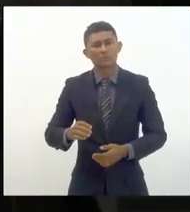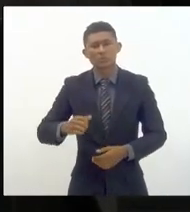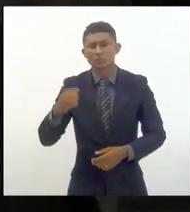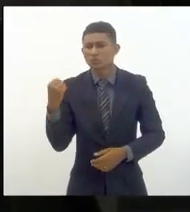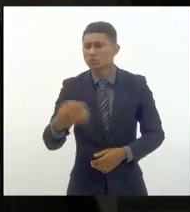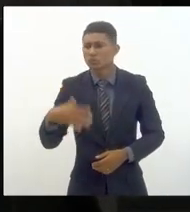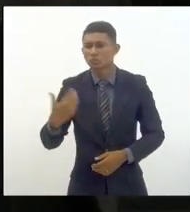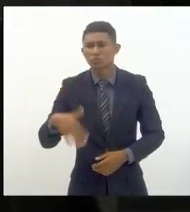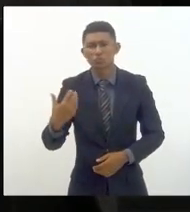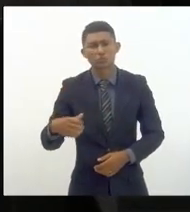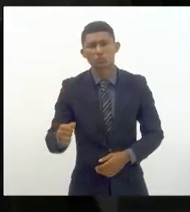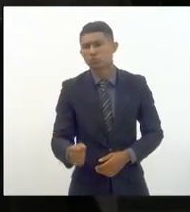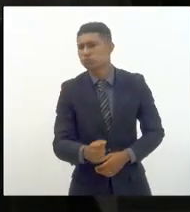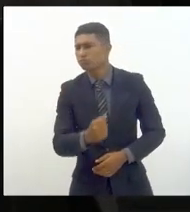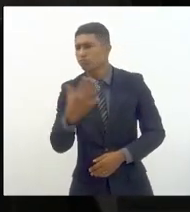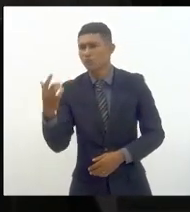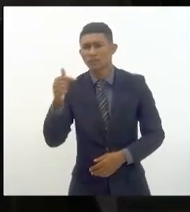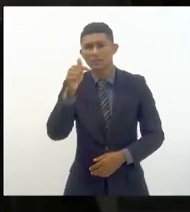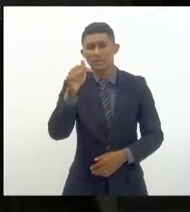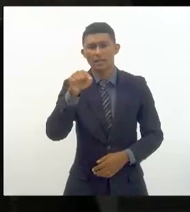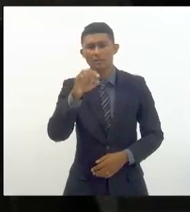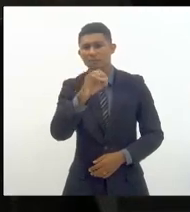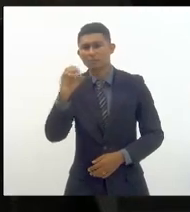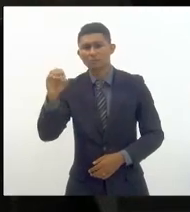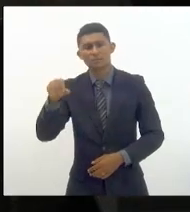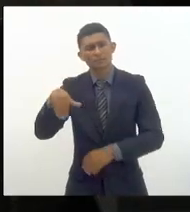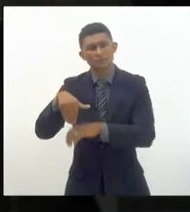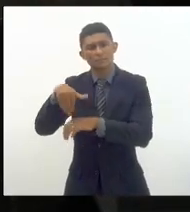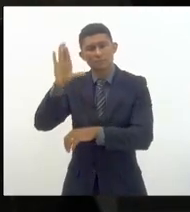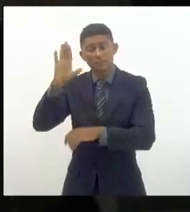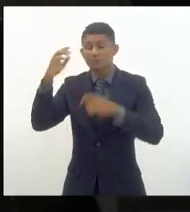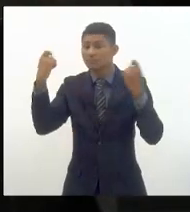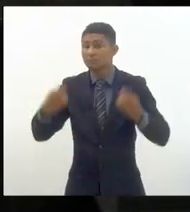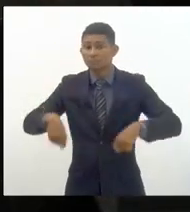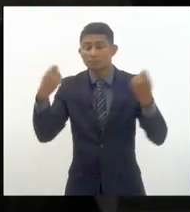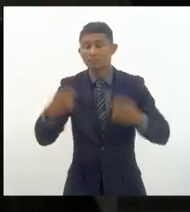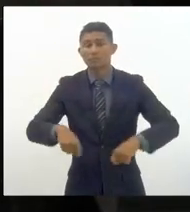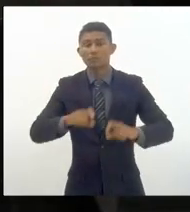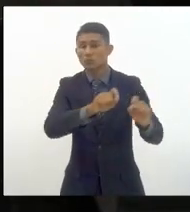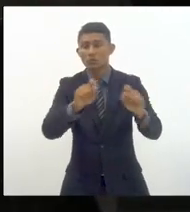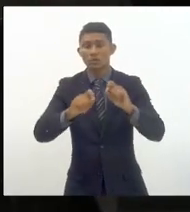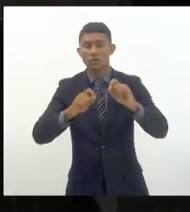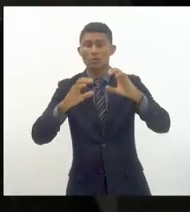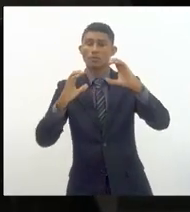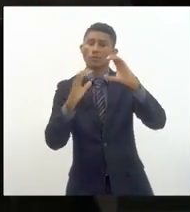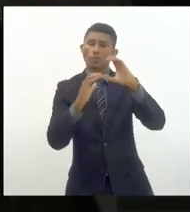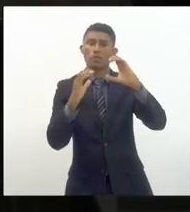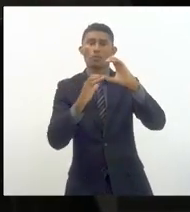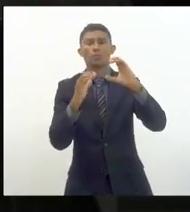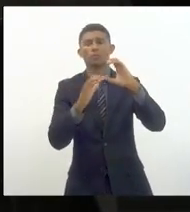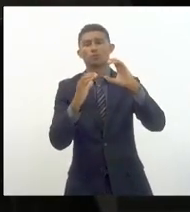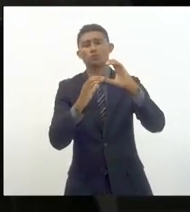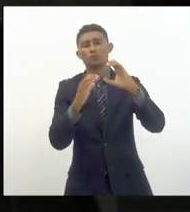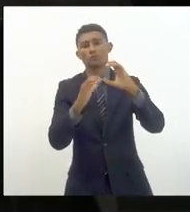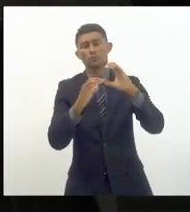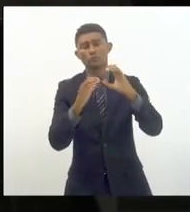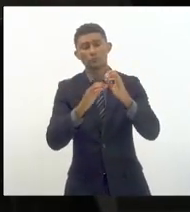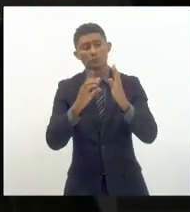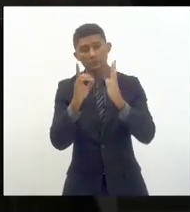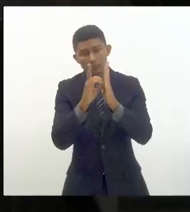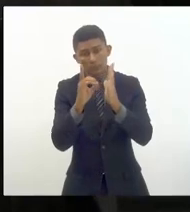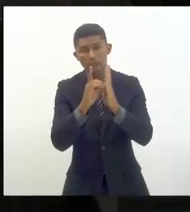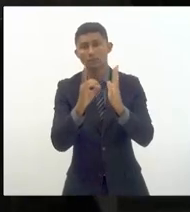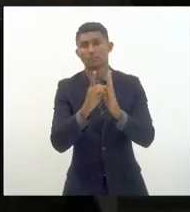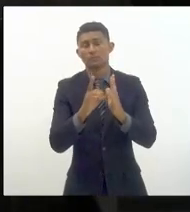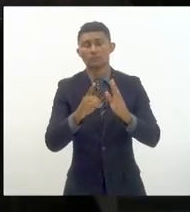trabalhadores e trabalhadores terceirizados é preciso estruturar um concurso público para o Detran é preciso incluir